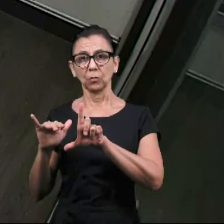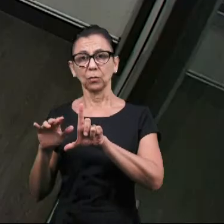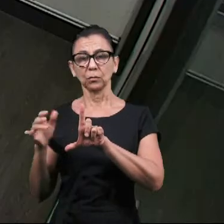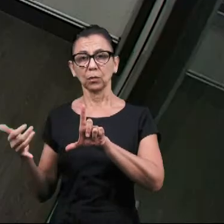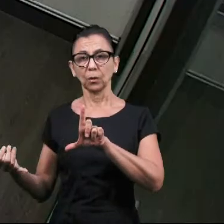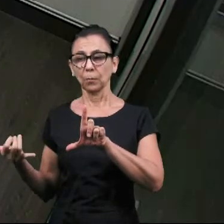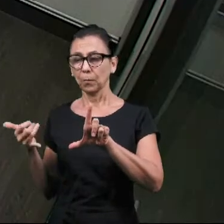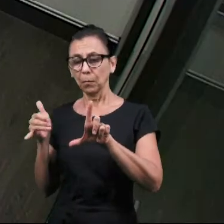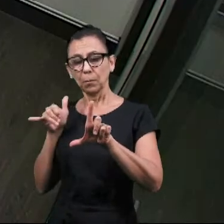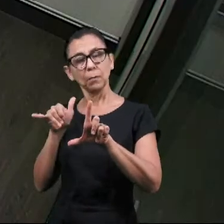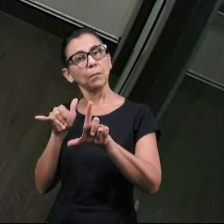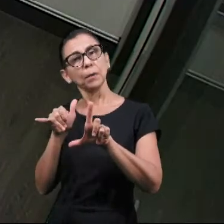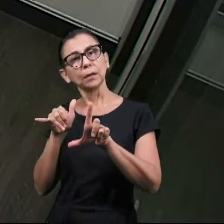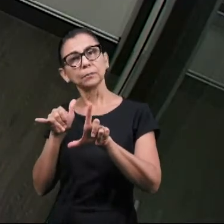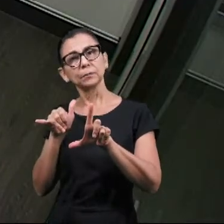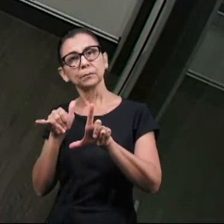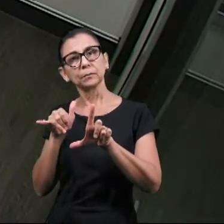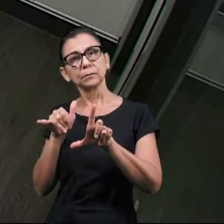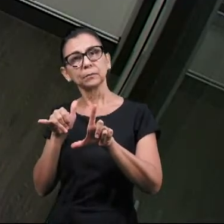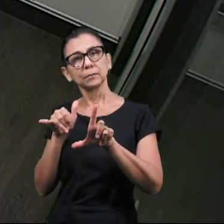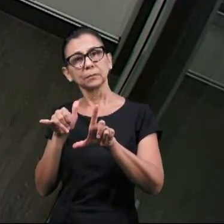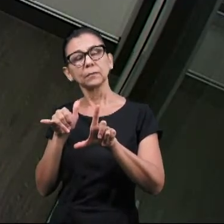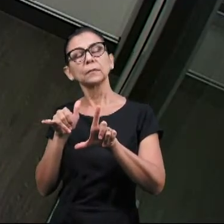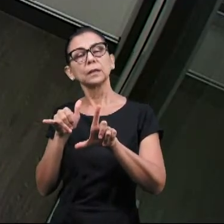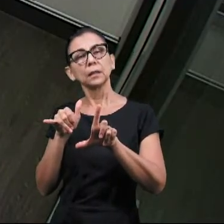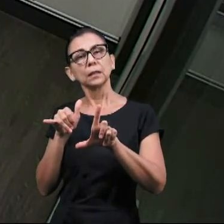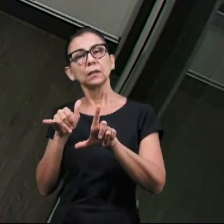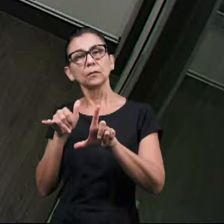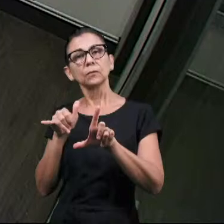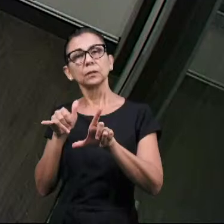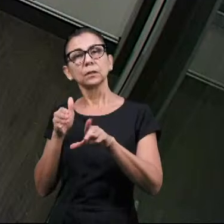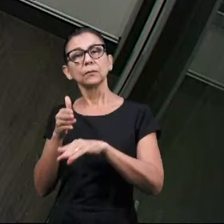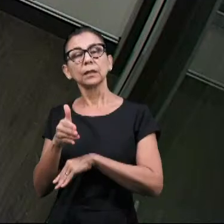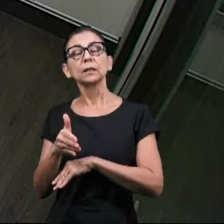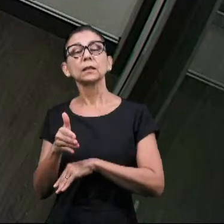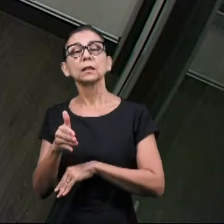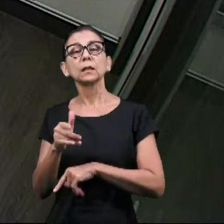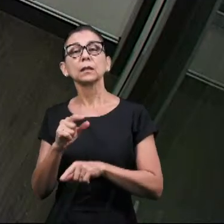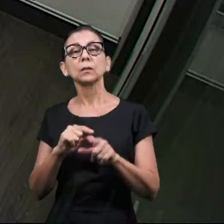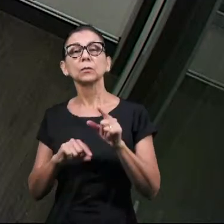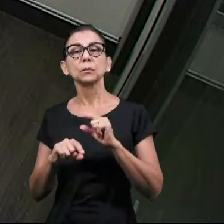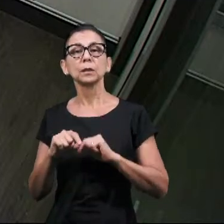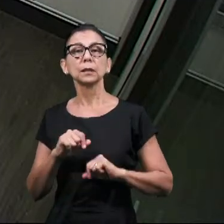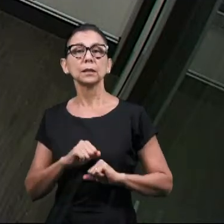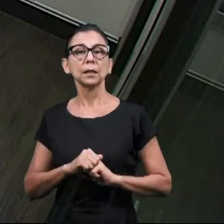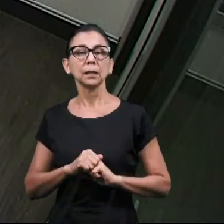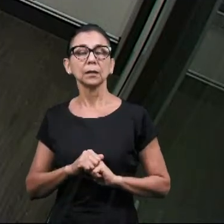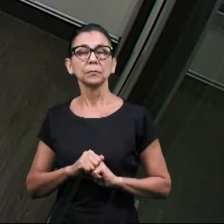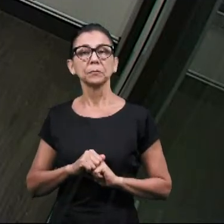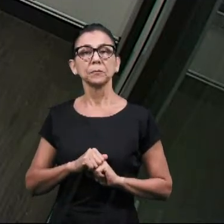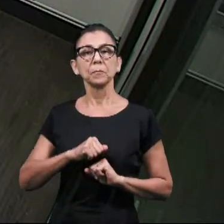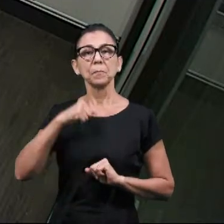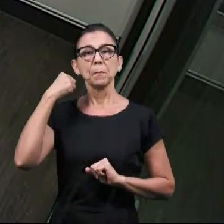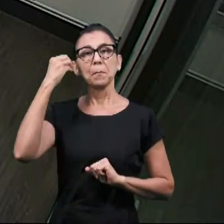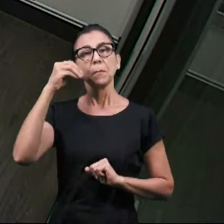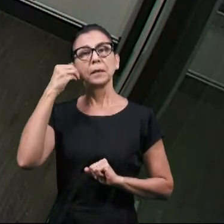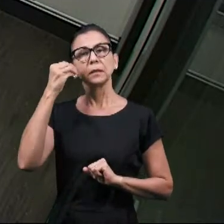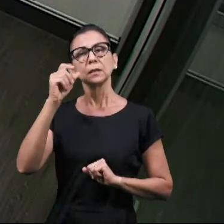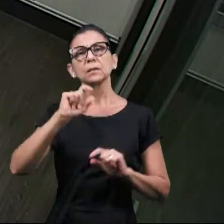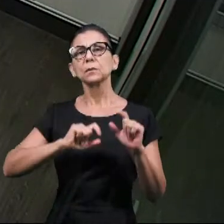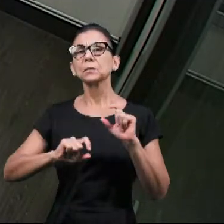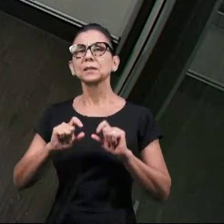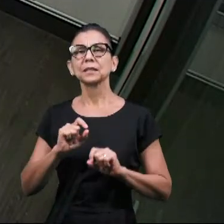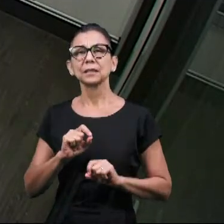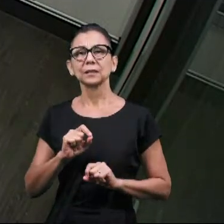é direcionado imediatamente para você o local onde você vai contar a sua experiência se você viveu